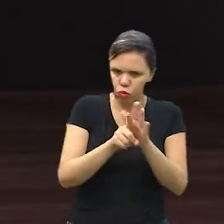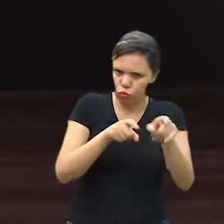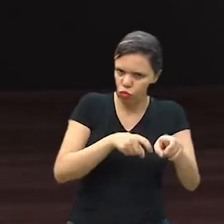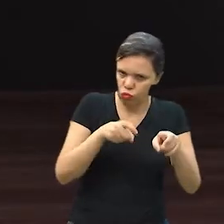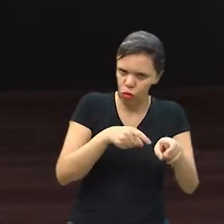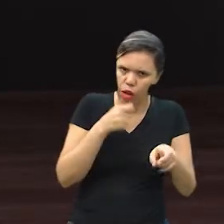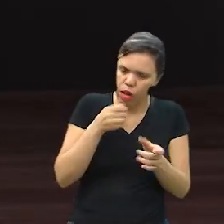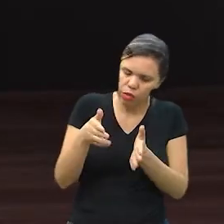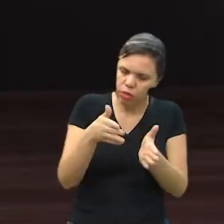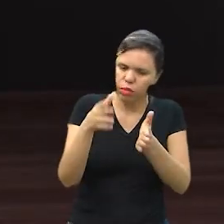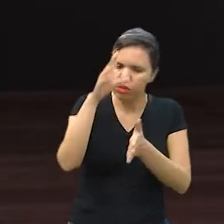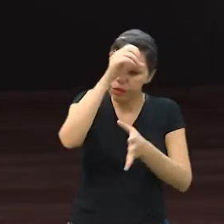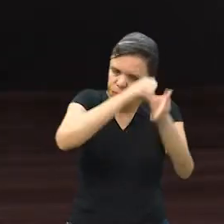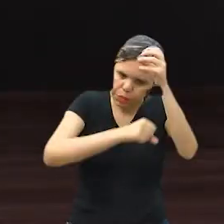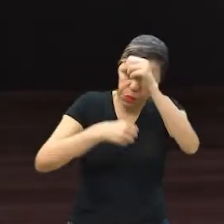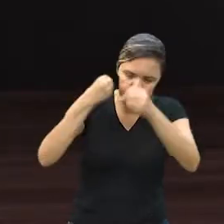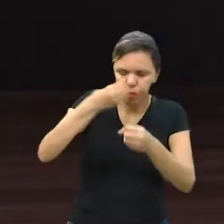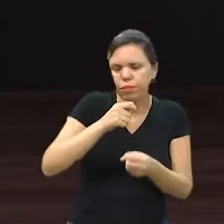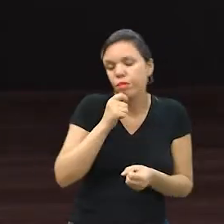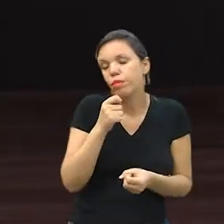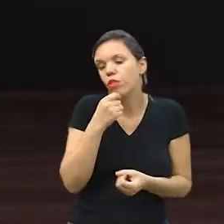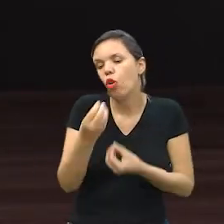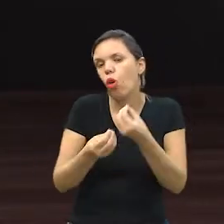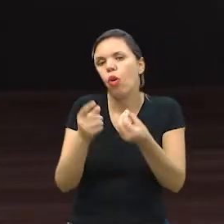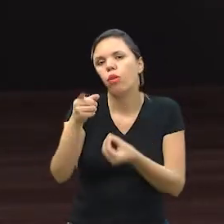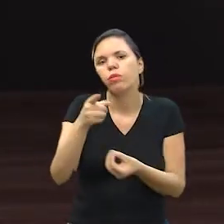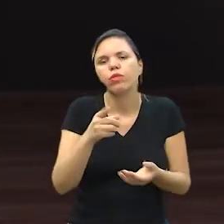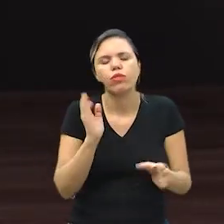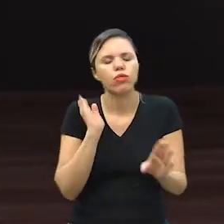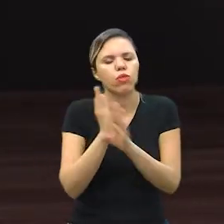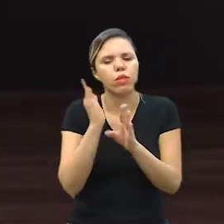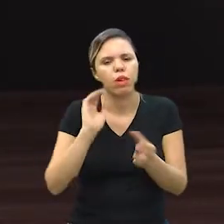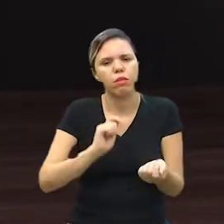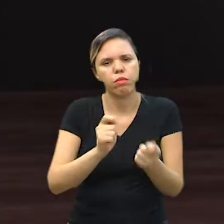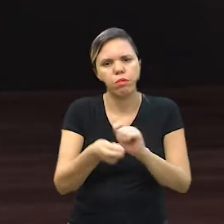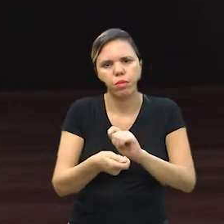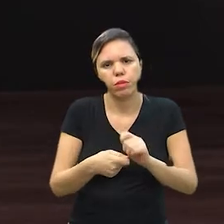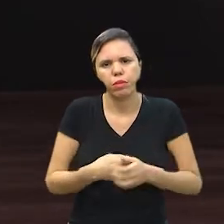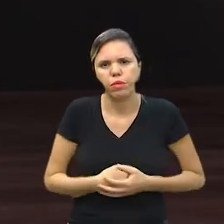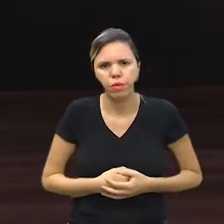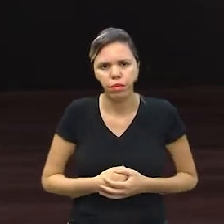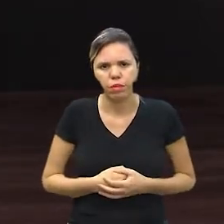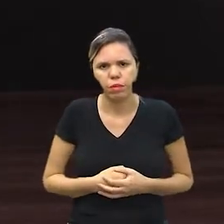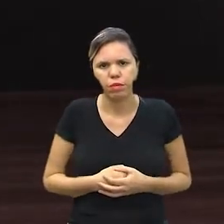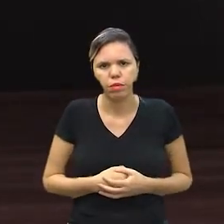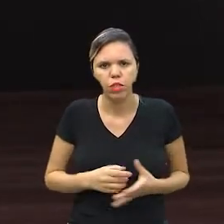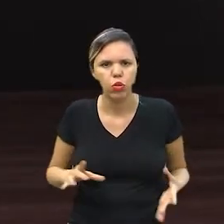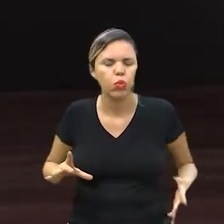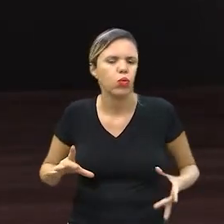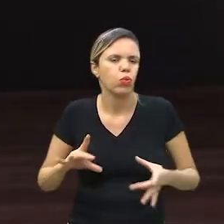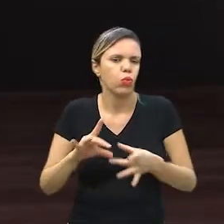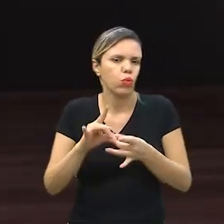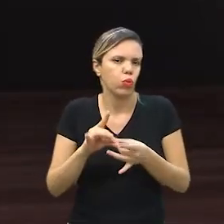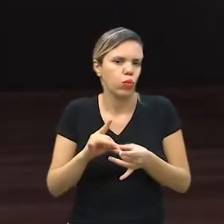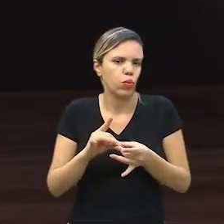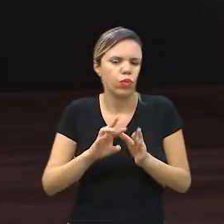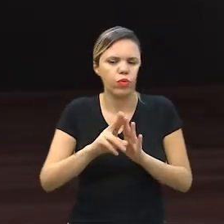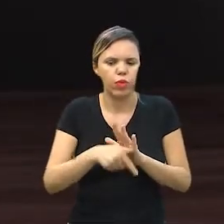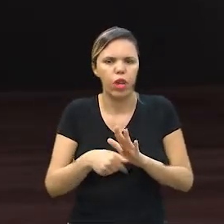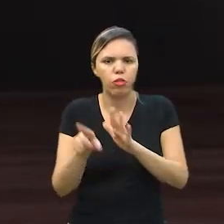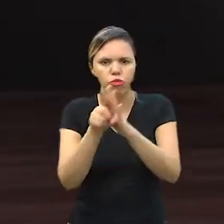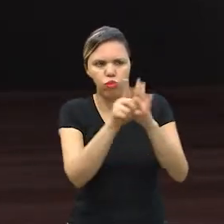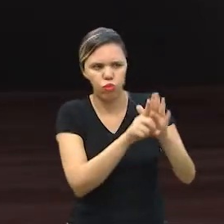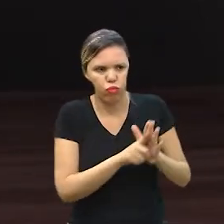caminho, né? E essa forma que vocês encontraram de unir vários